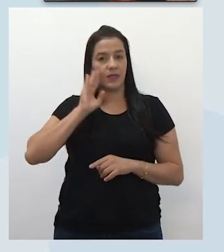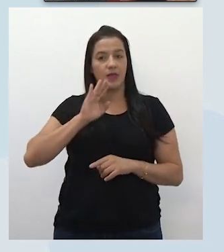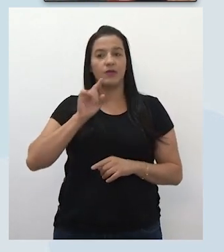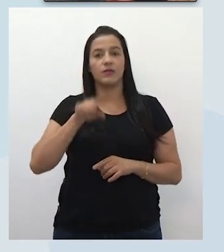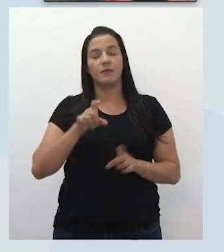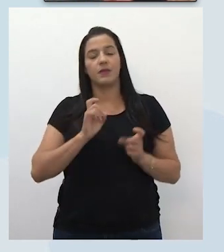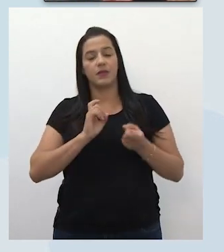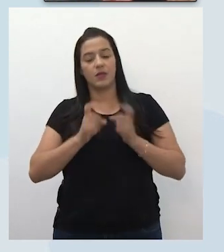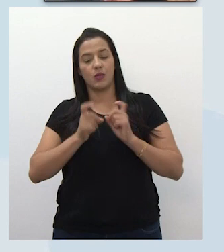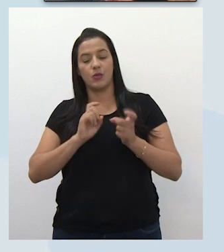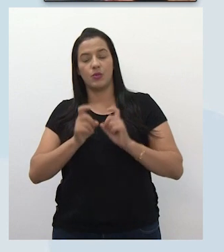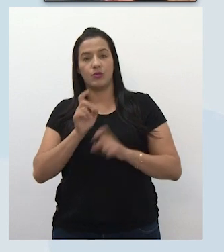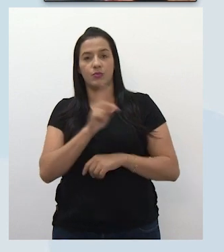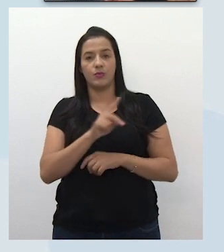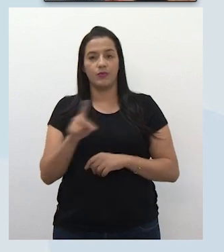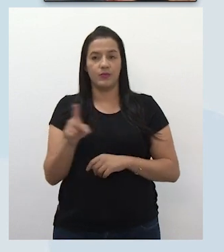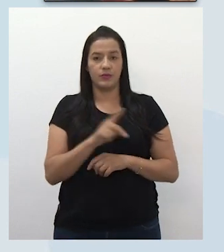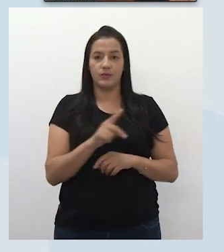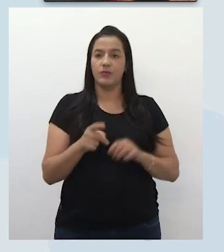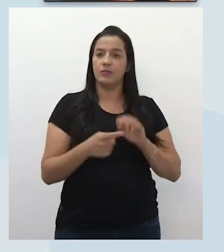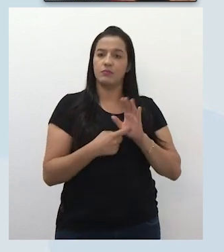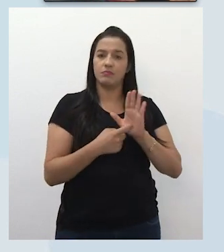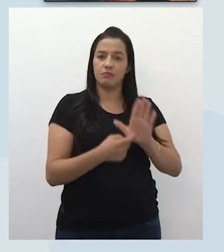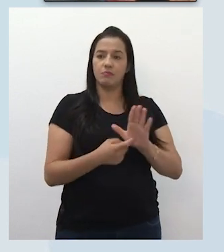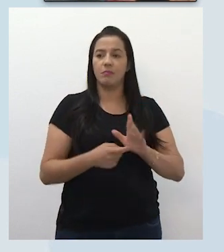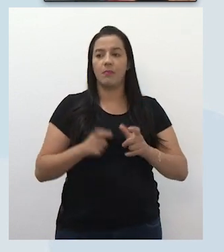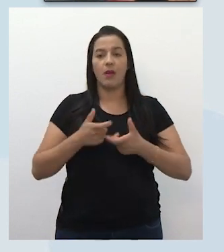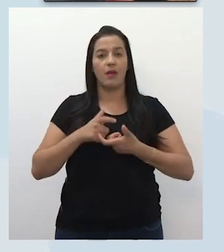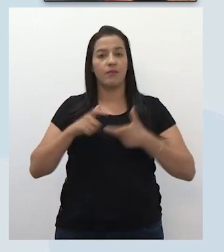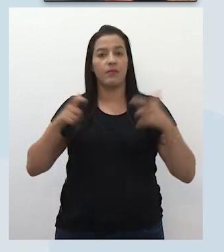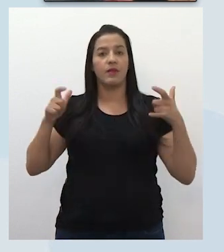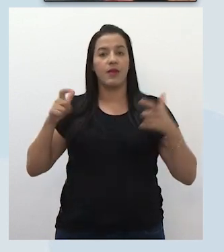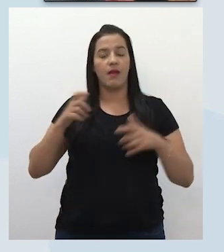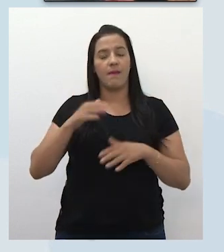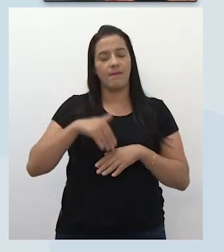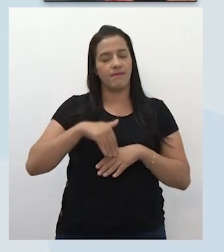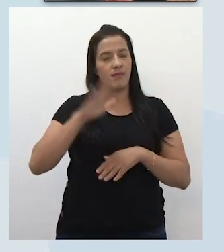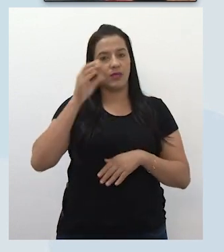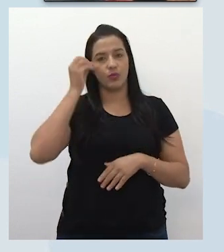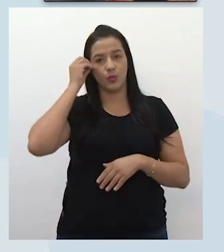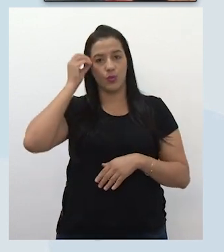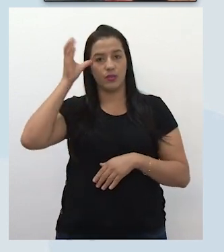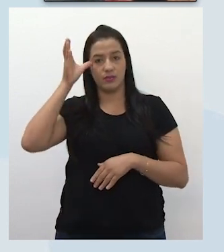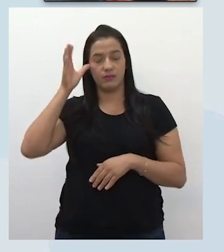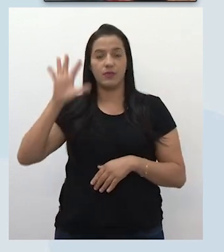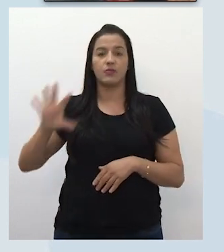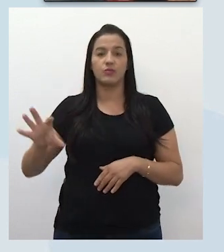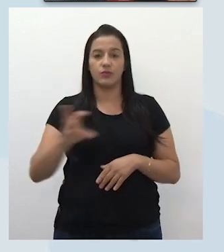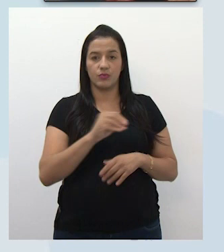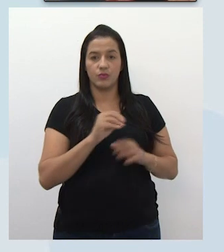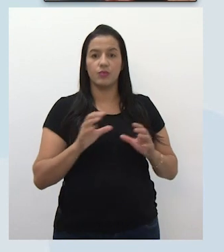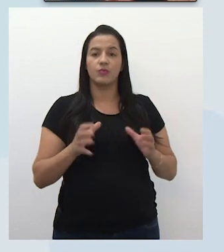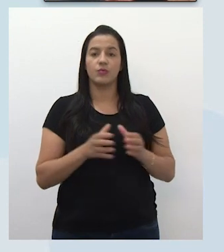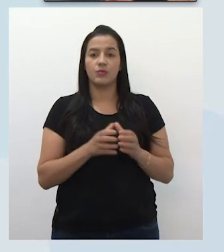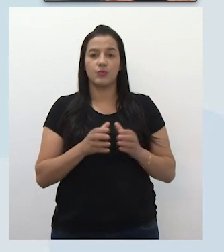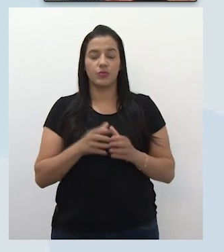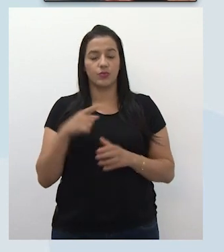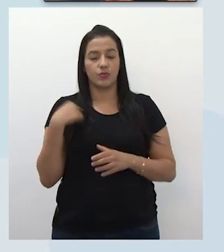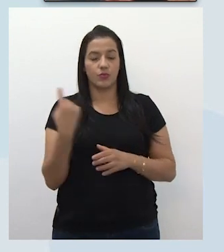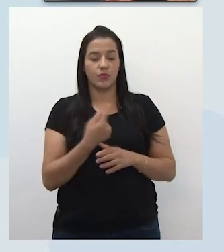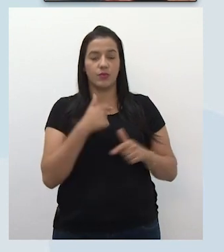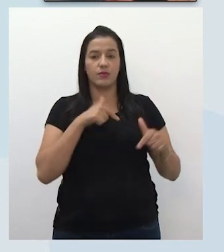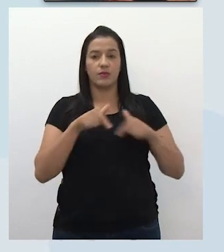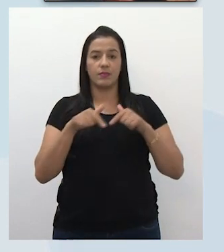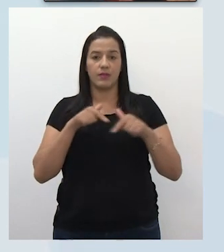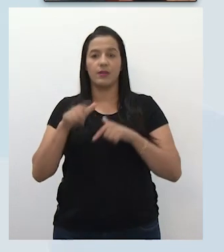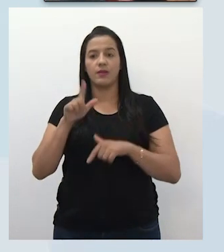de professores, né, para poder ampliar um pouco mais esse conhecimento com a equipe toda com quem a gente trabalha, é